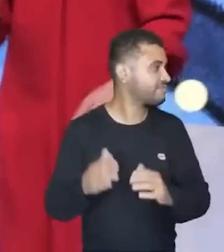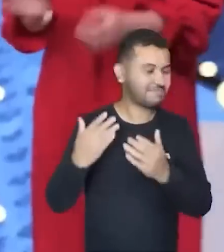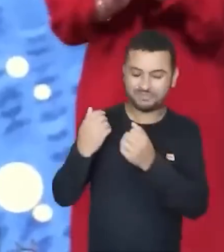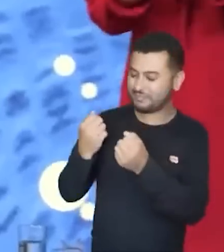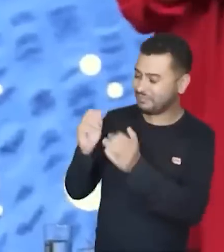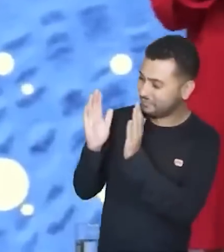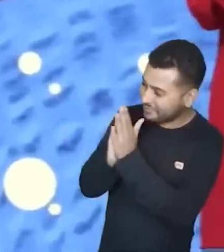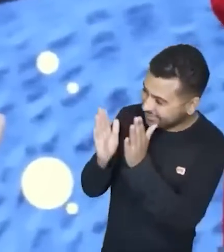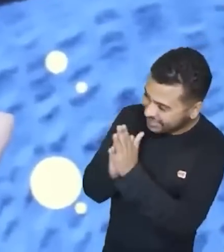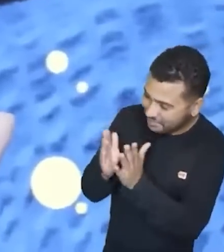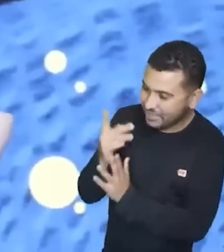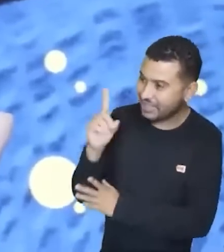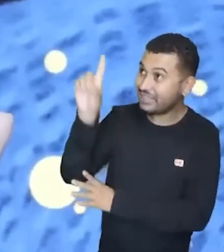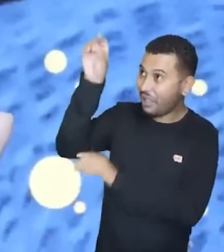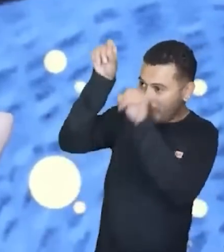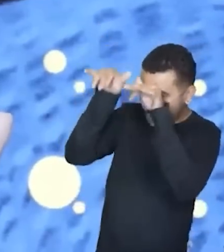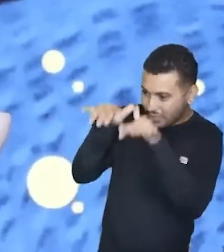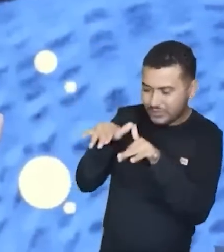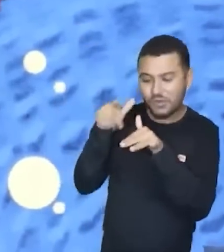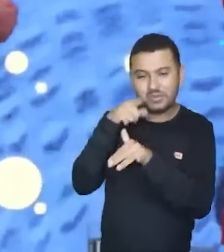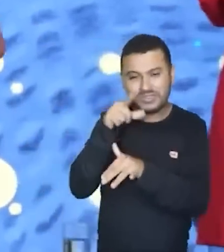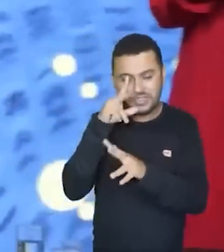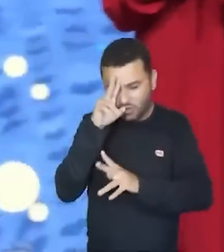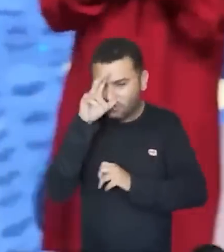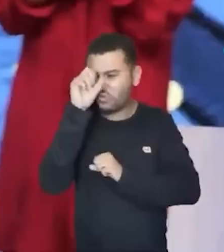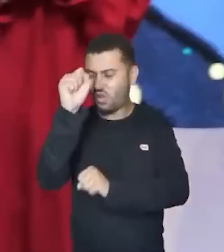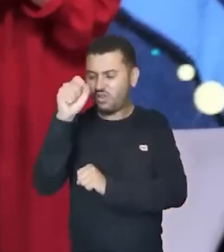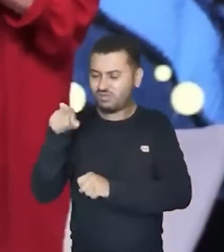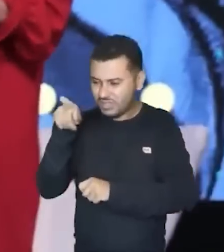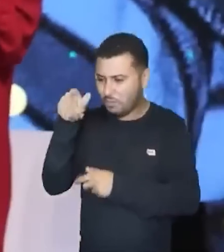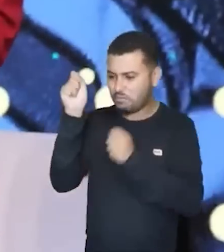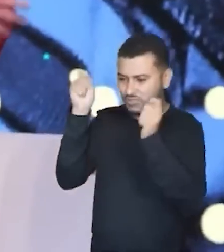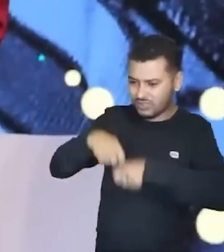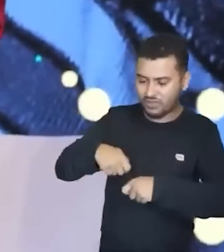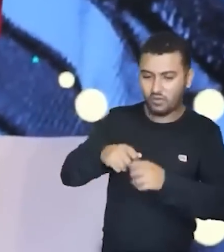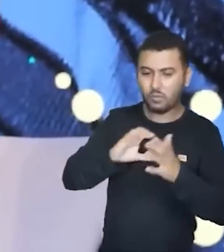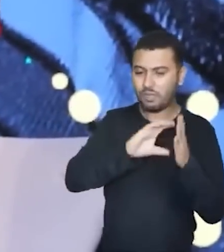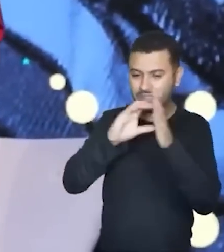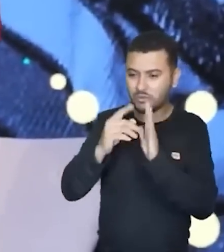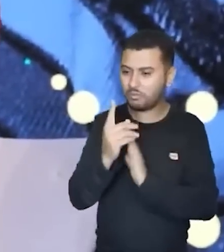te abençoe e que dê força. E que o partido continue te apoiando por